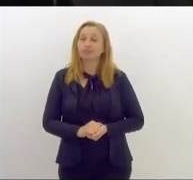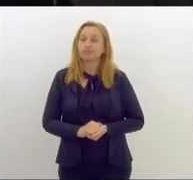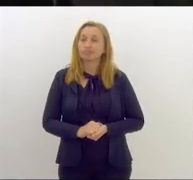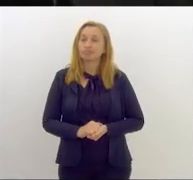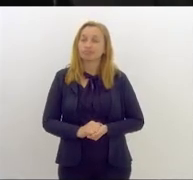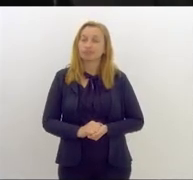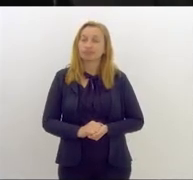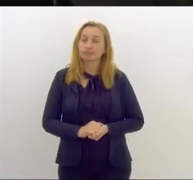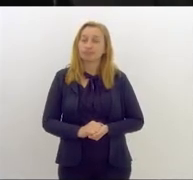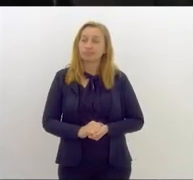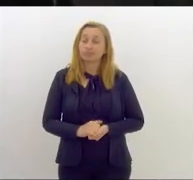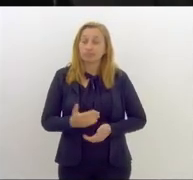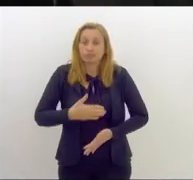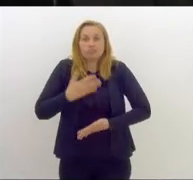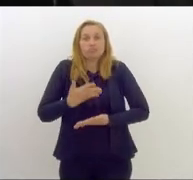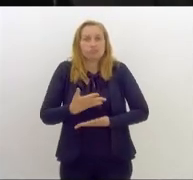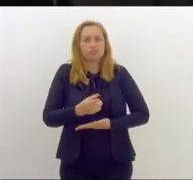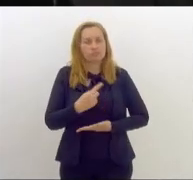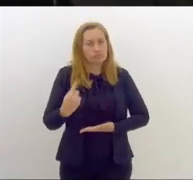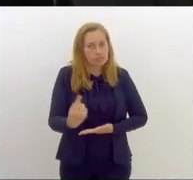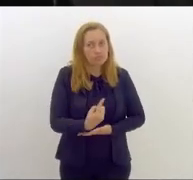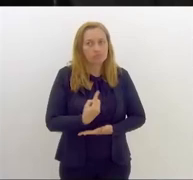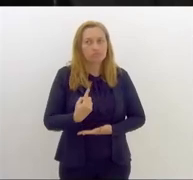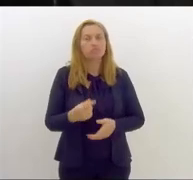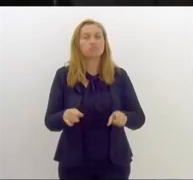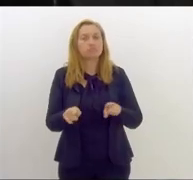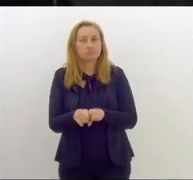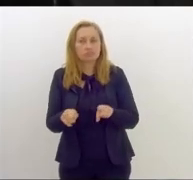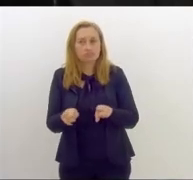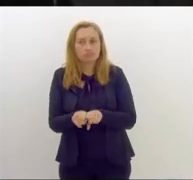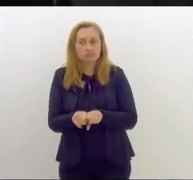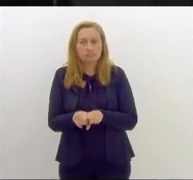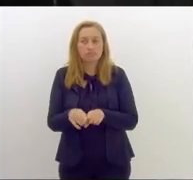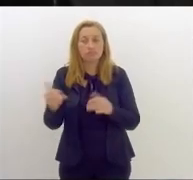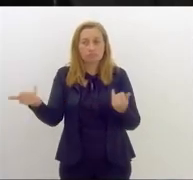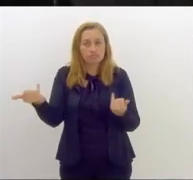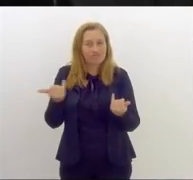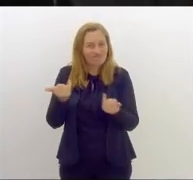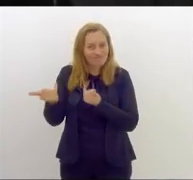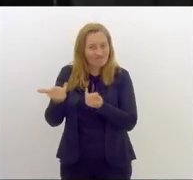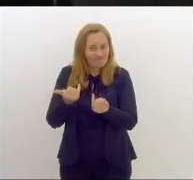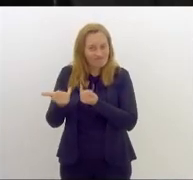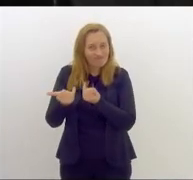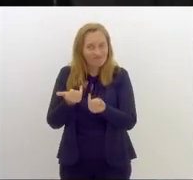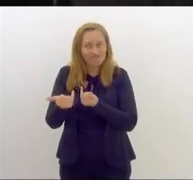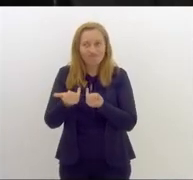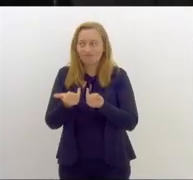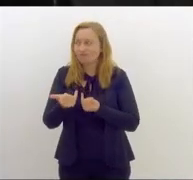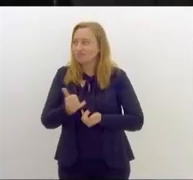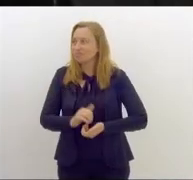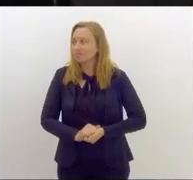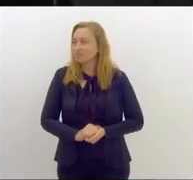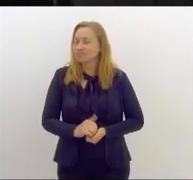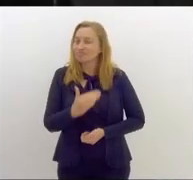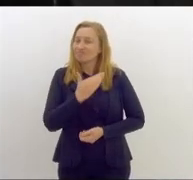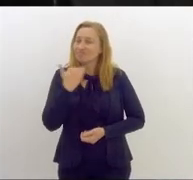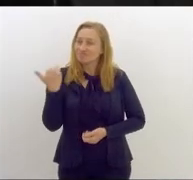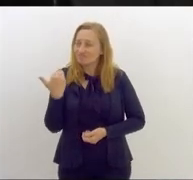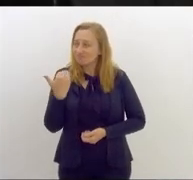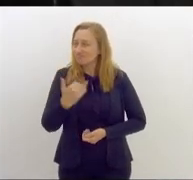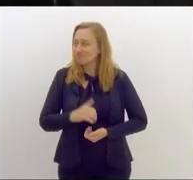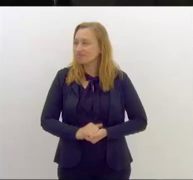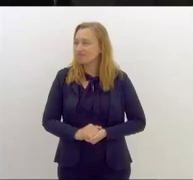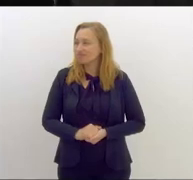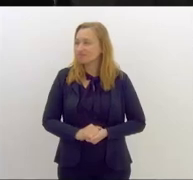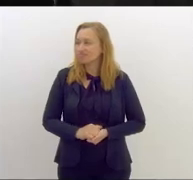de forma surpreendente também recebo a notícia da morte